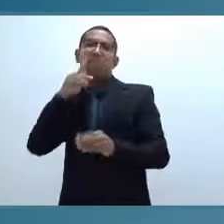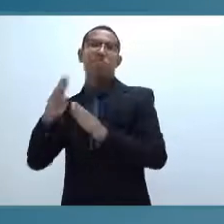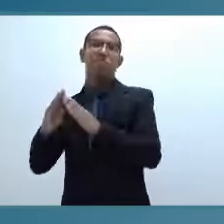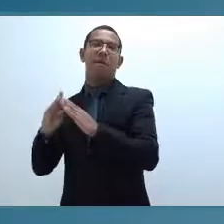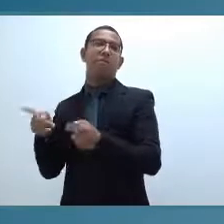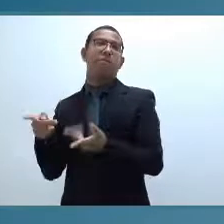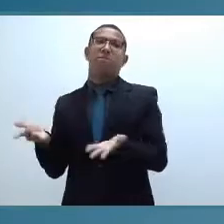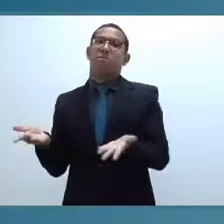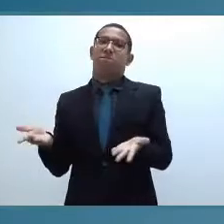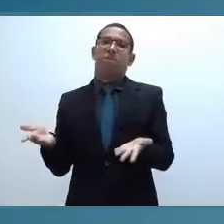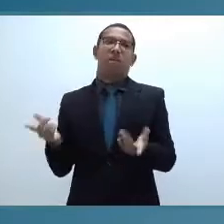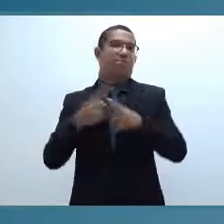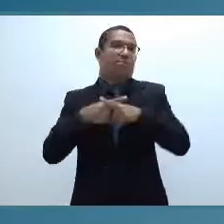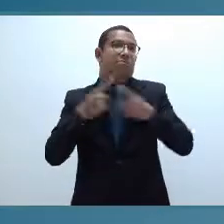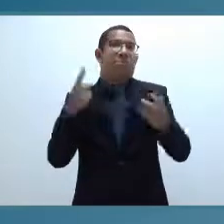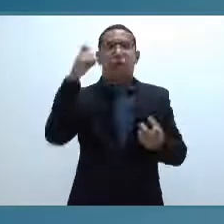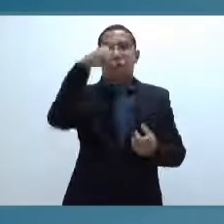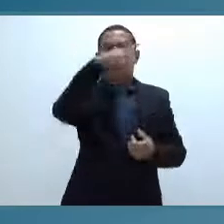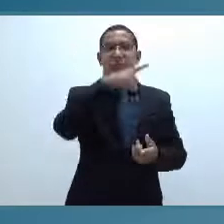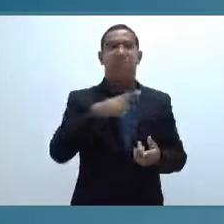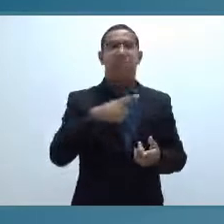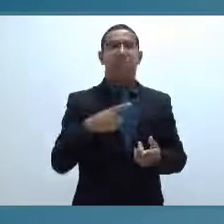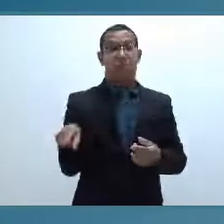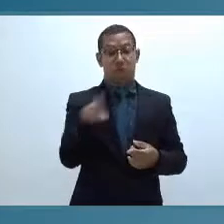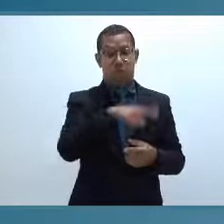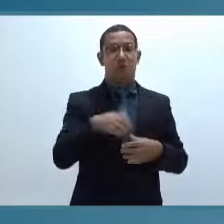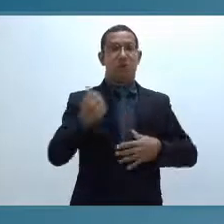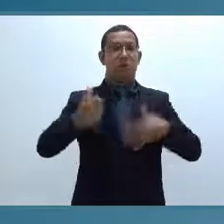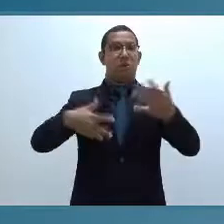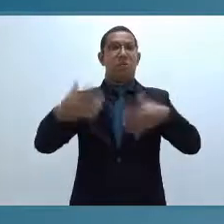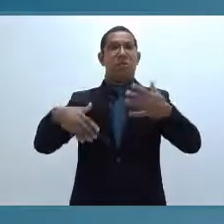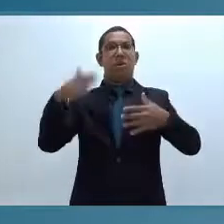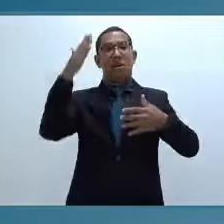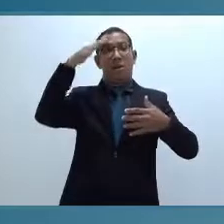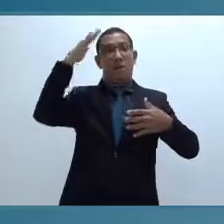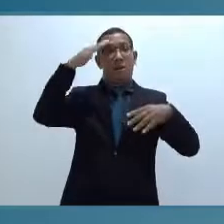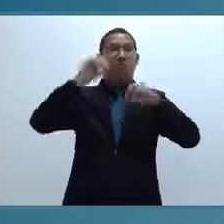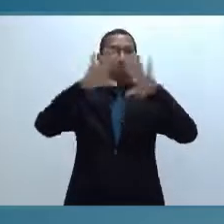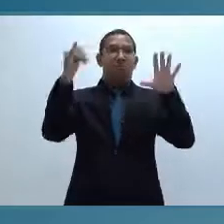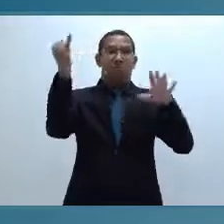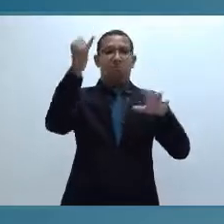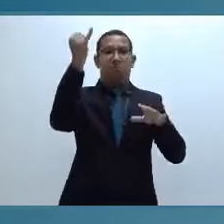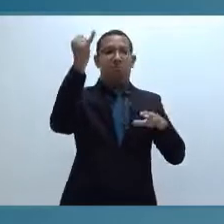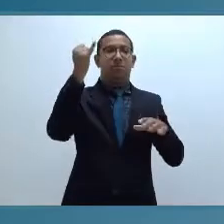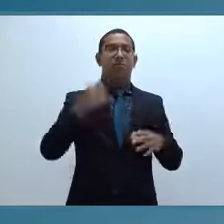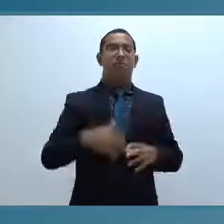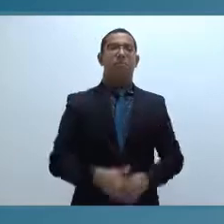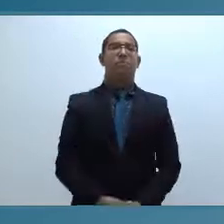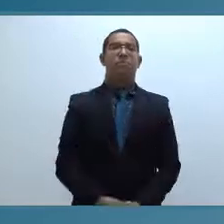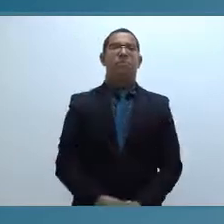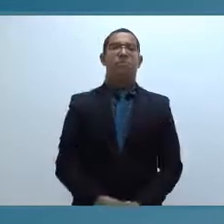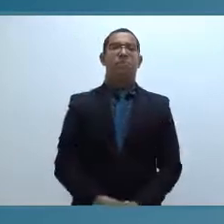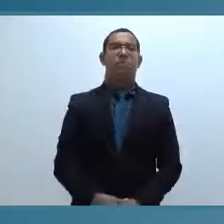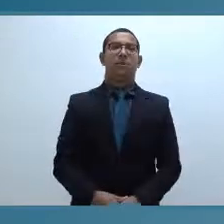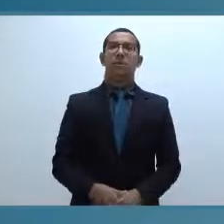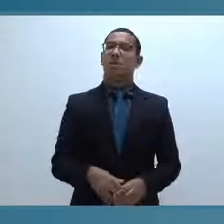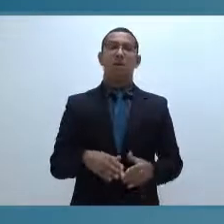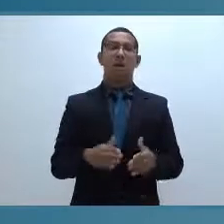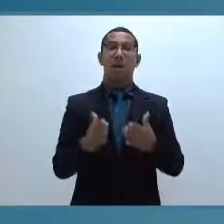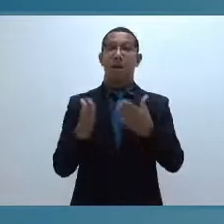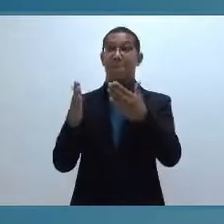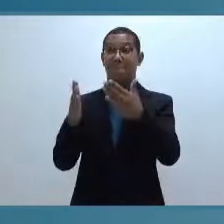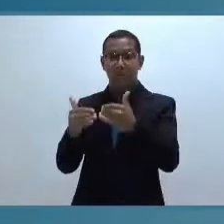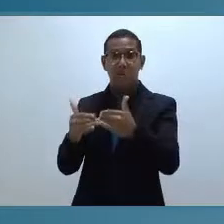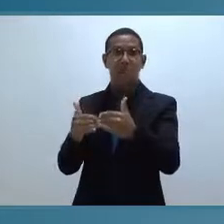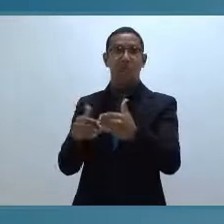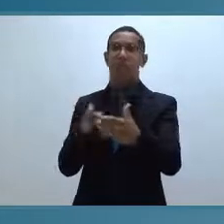bem justificados para que nós possamos autorizar isso ali. Então eu entendo assim, que o pedido deve ser indeferido, acompanha a